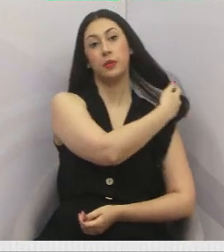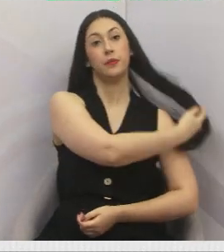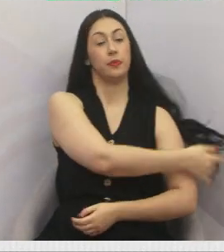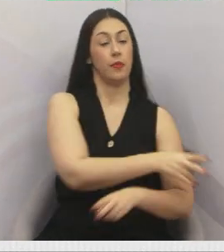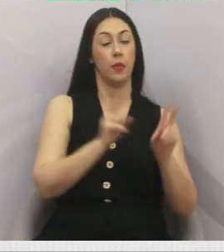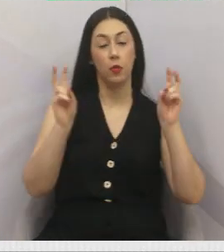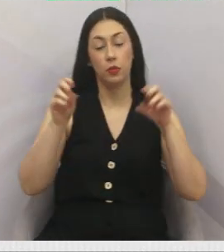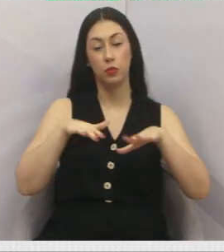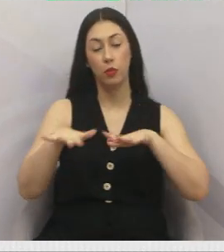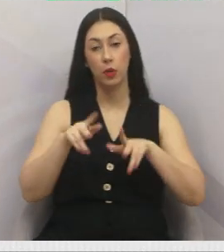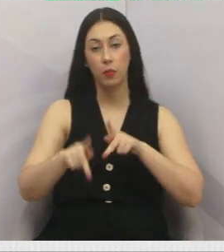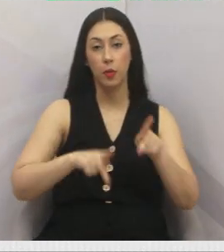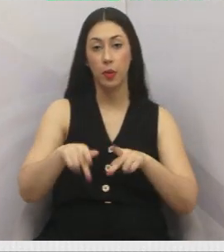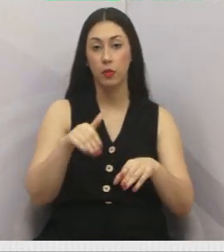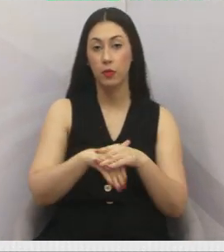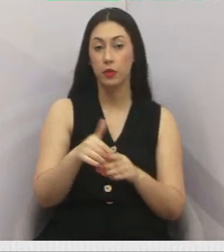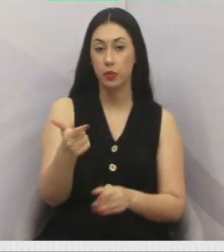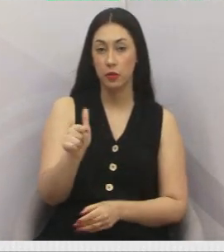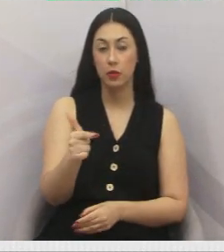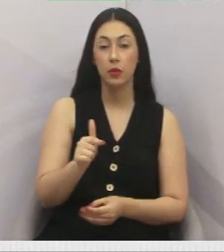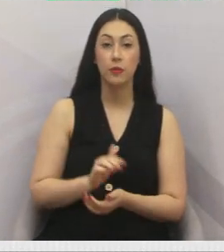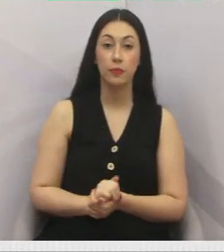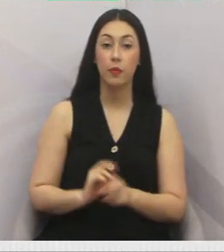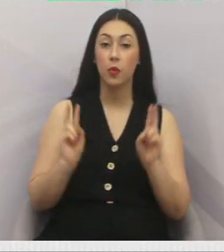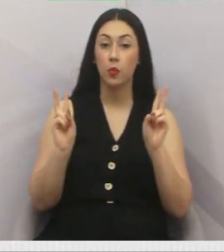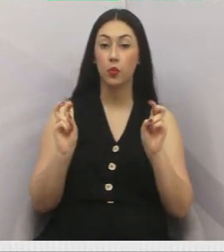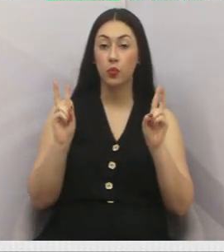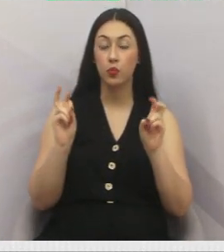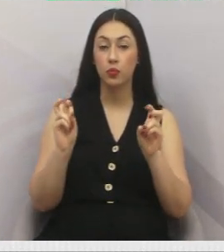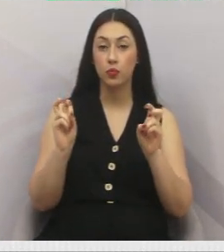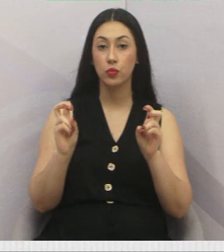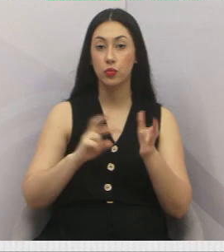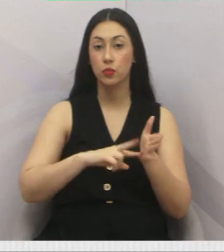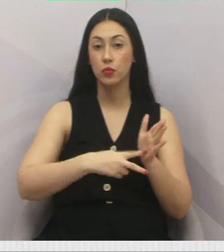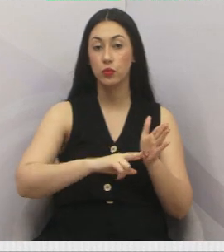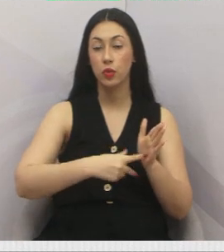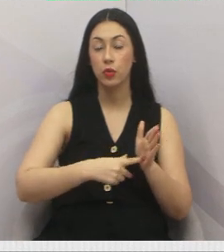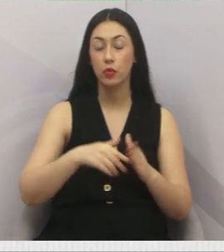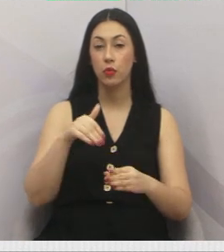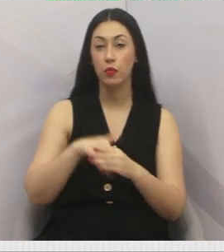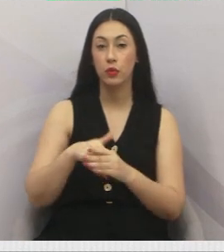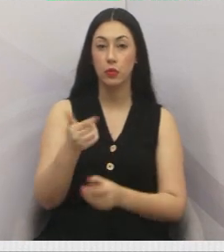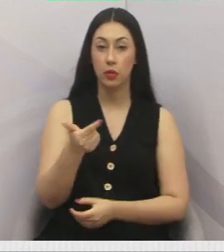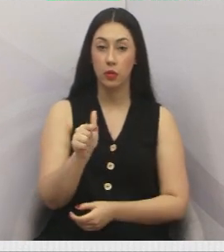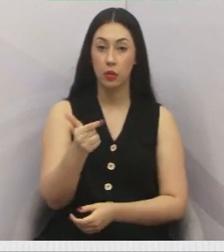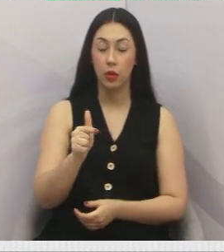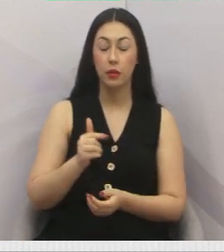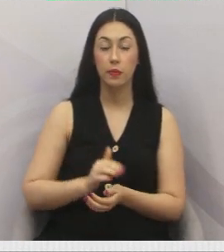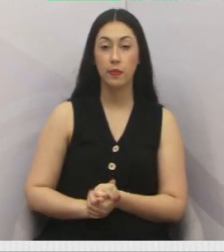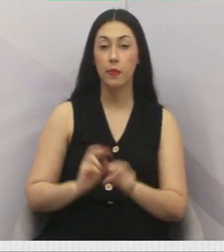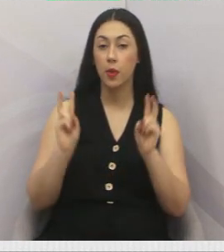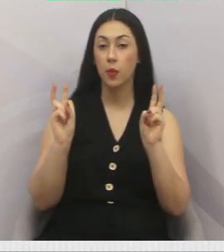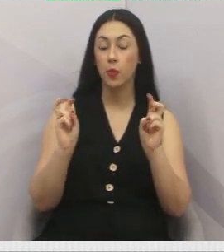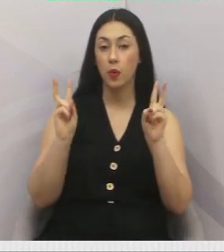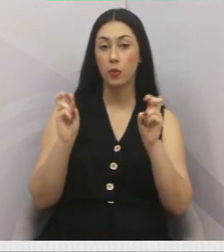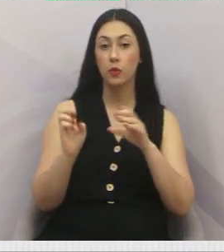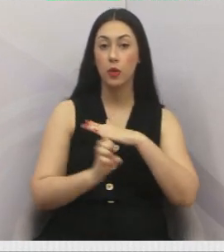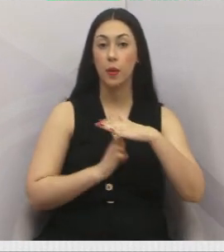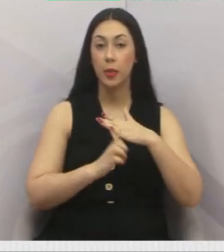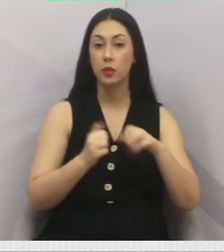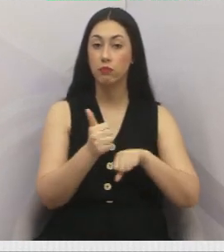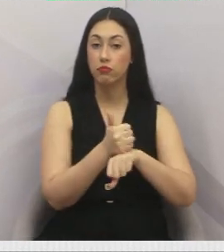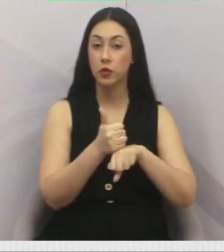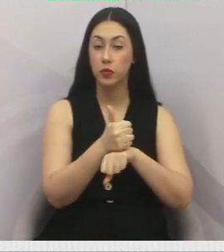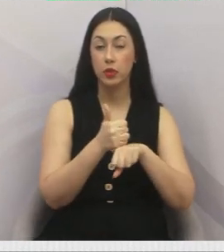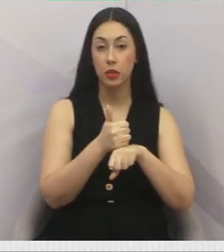Segmento Movimentos Populares, voto em branco. Segmento Entidade de Classe Sindical, voto em branco. Segmento Empresas e ou